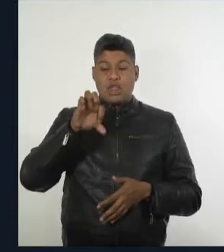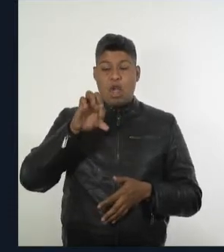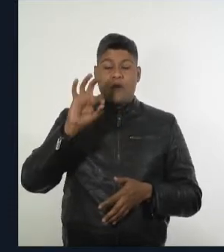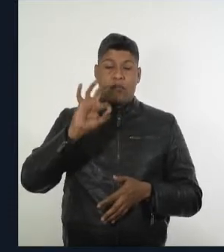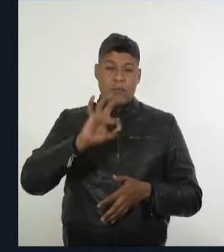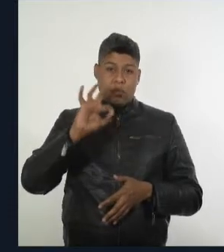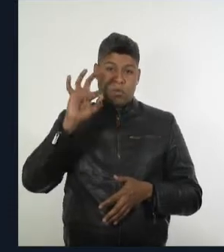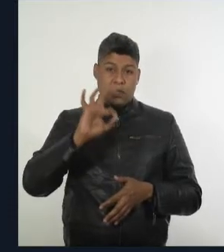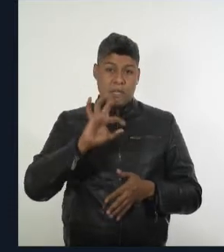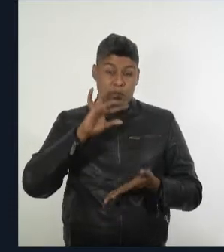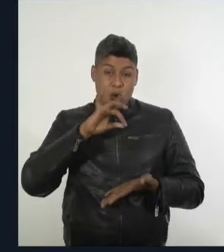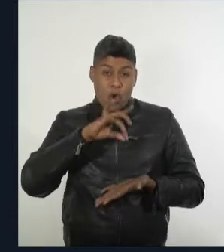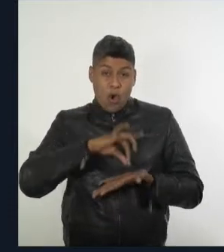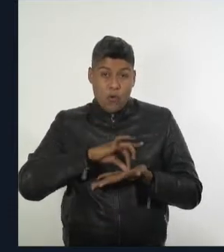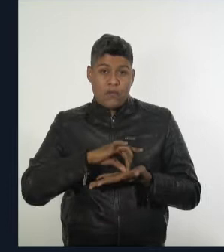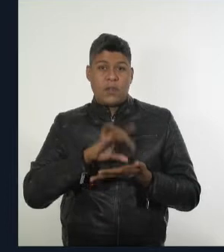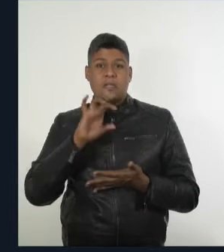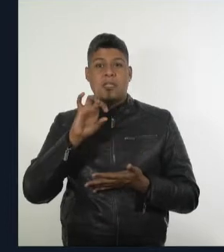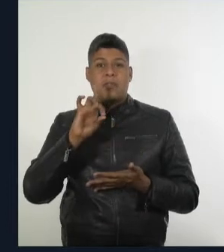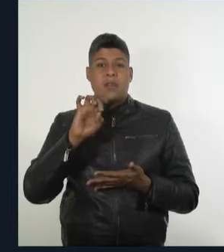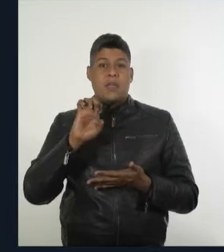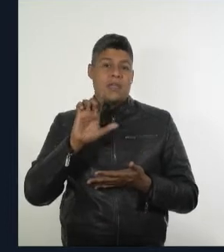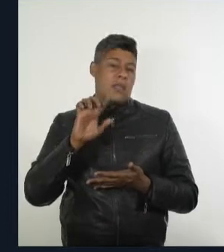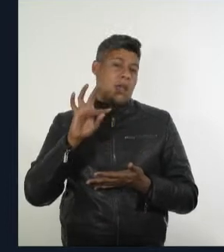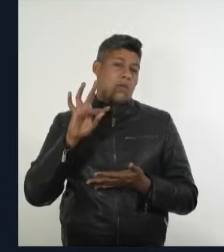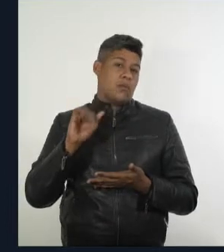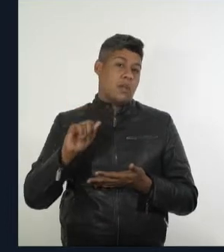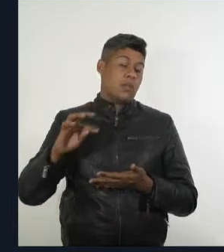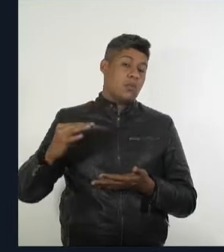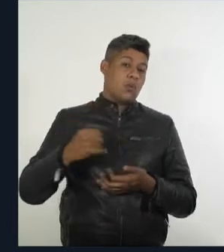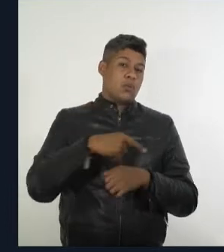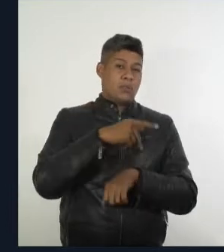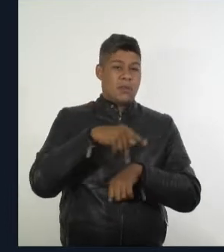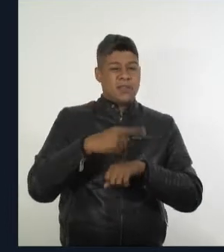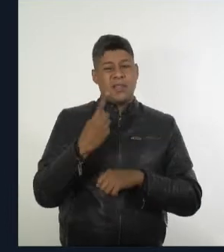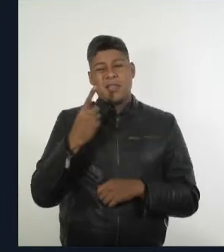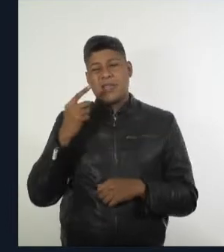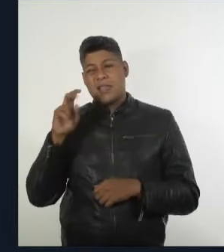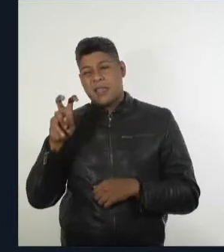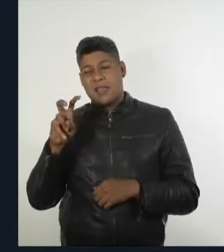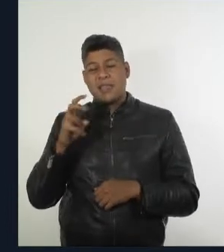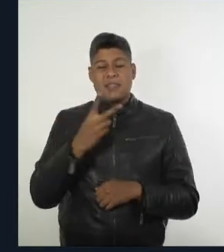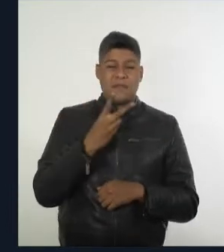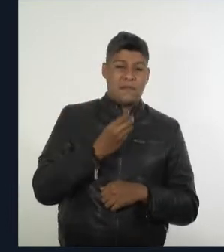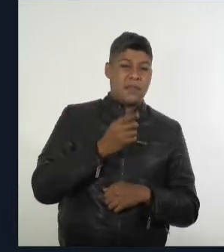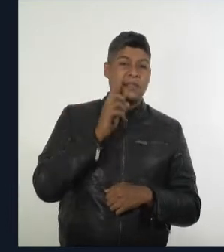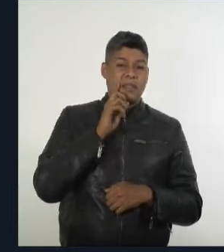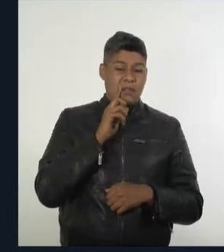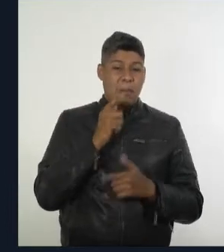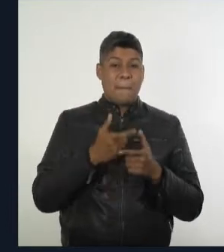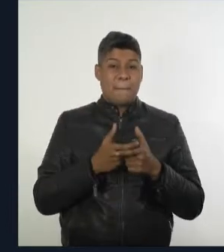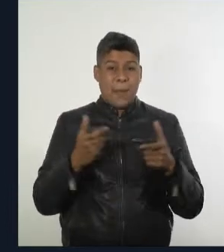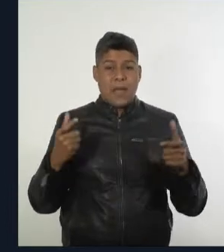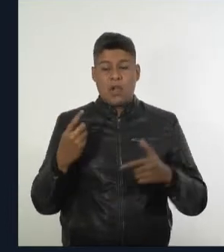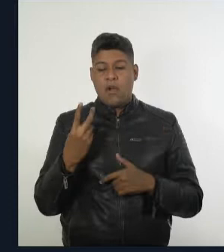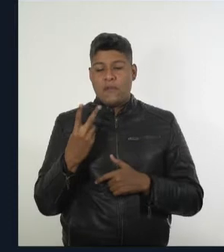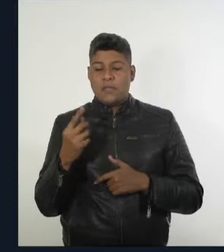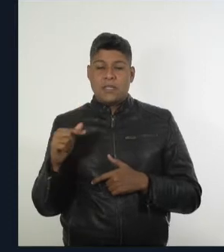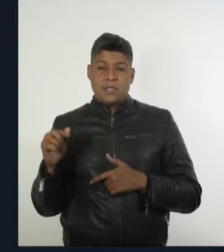9% de confirmação da Delta em todo o país. Em pouco mais de 15, 20 dias, esse número saltou para